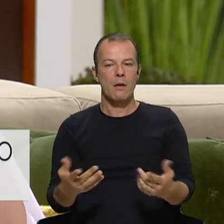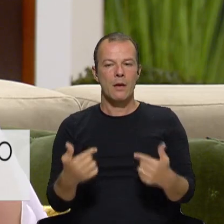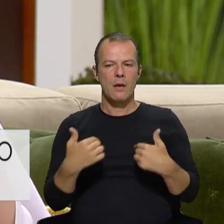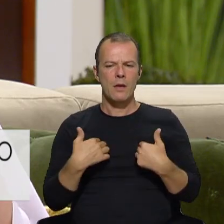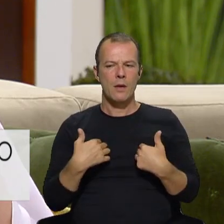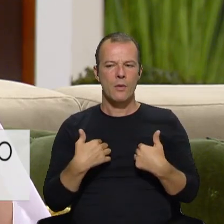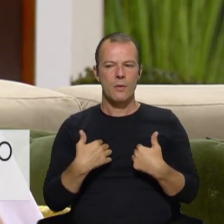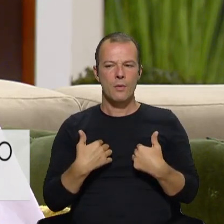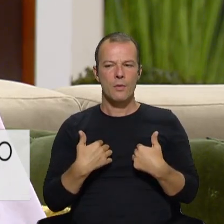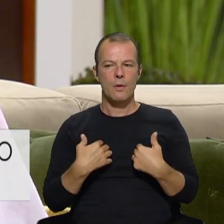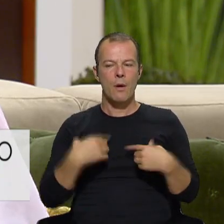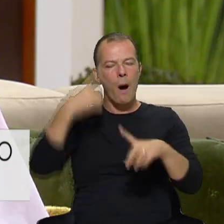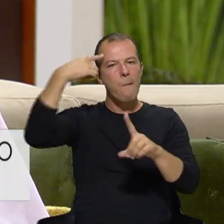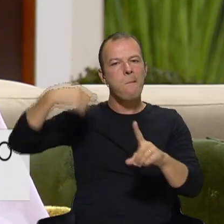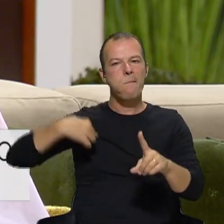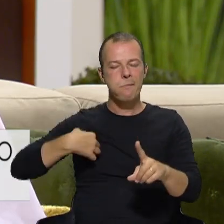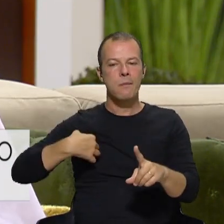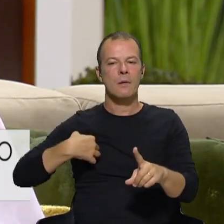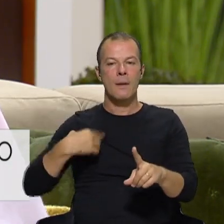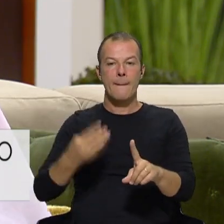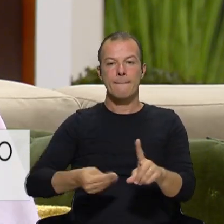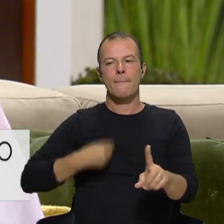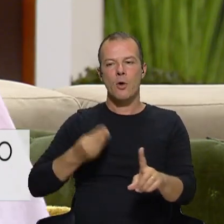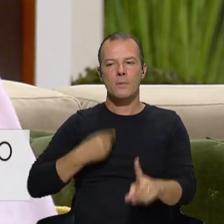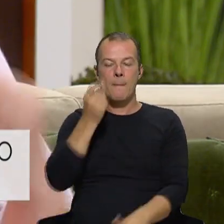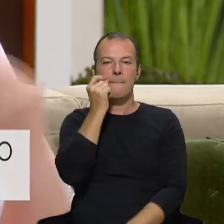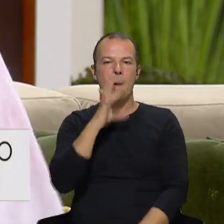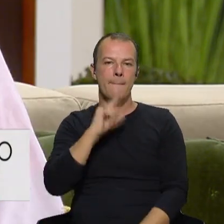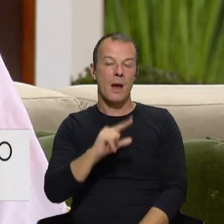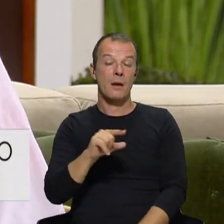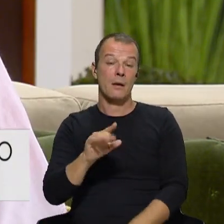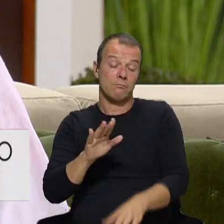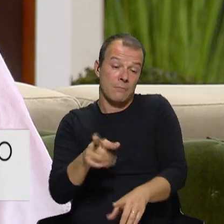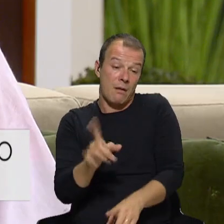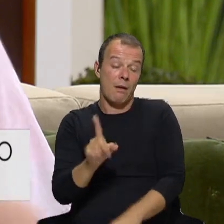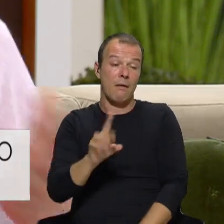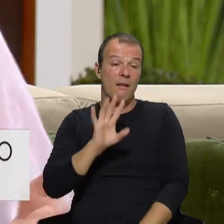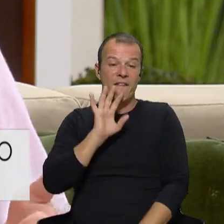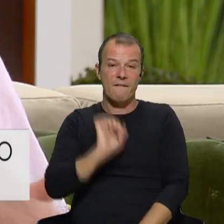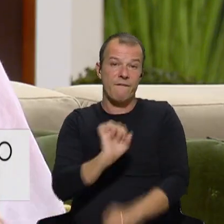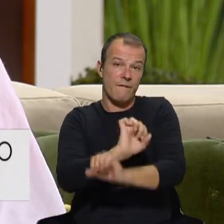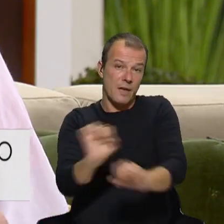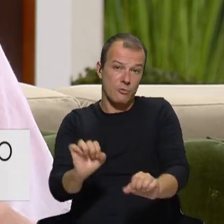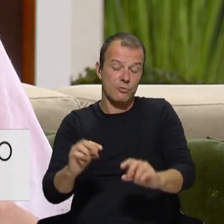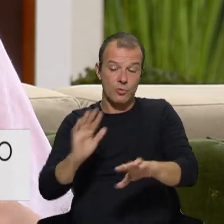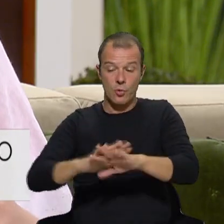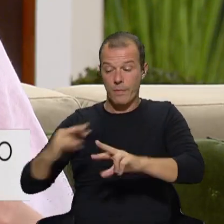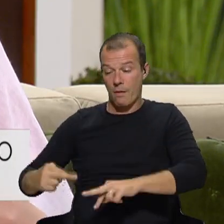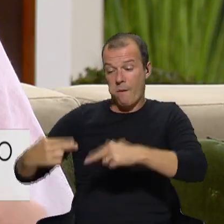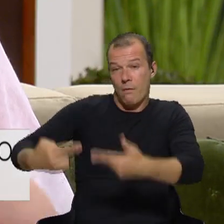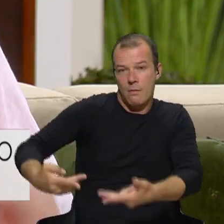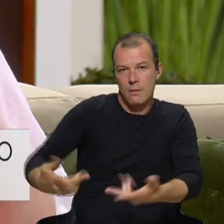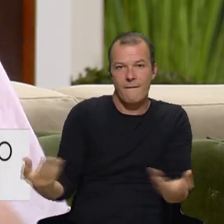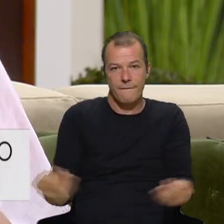eu sei que a preocupação destes pais é os filhos, é o legado que fica,